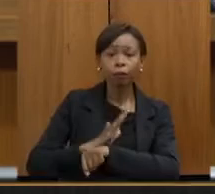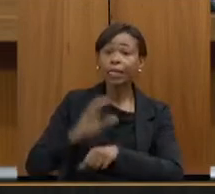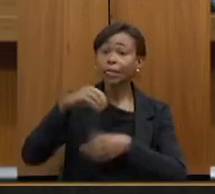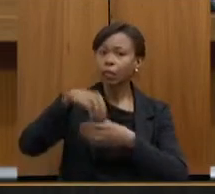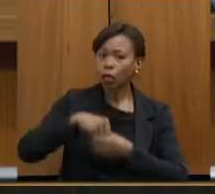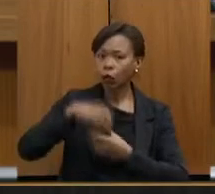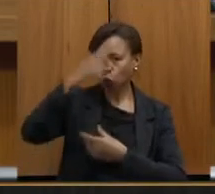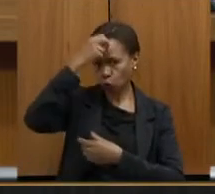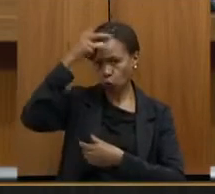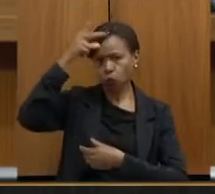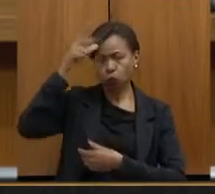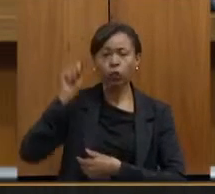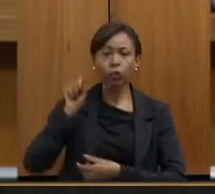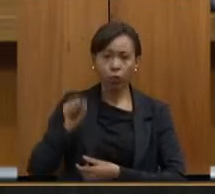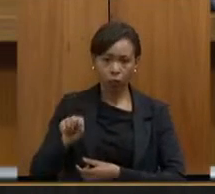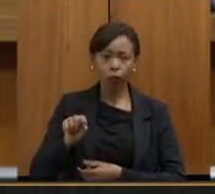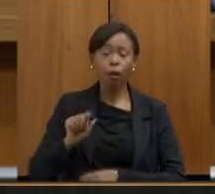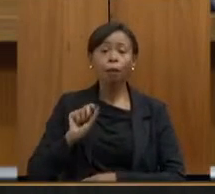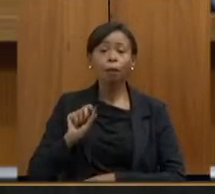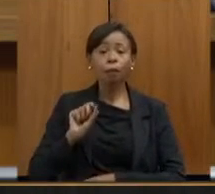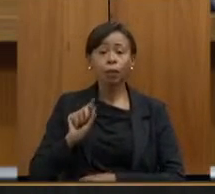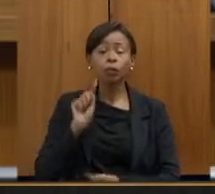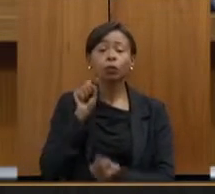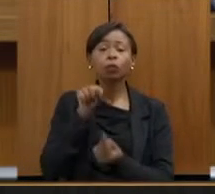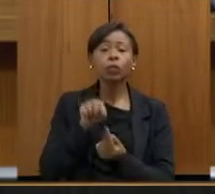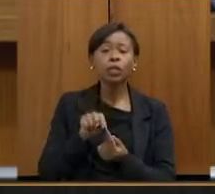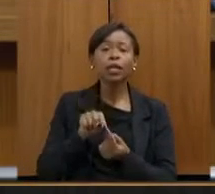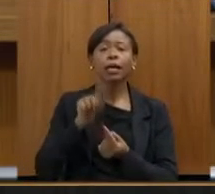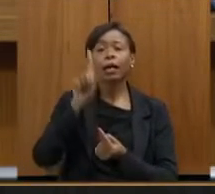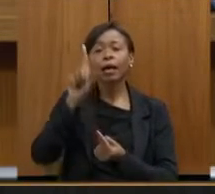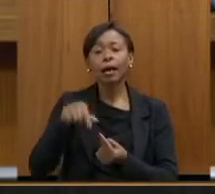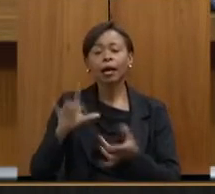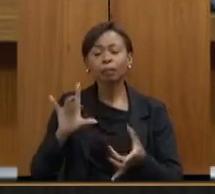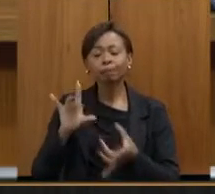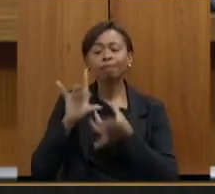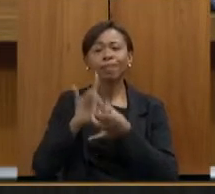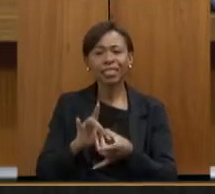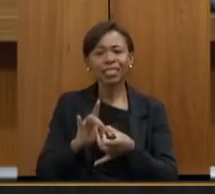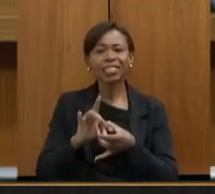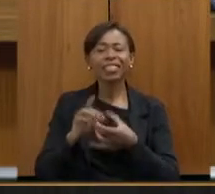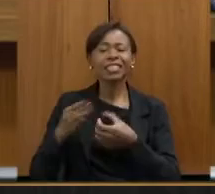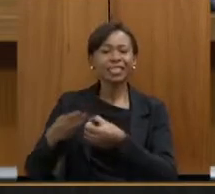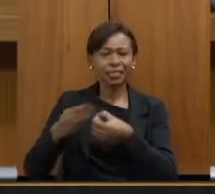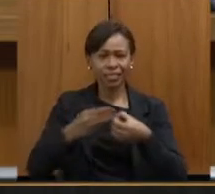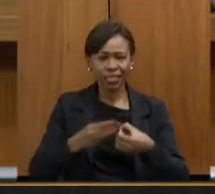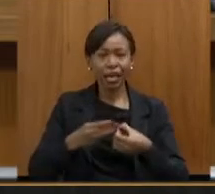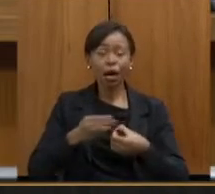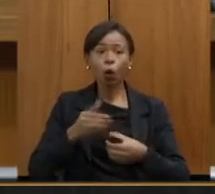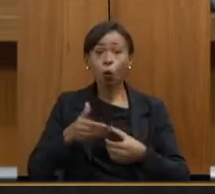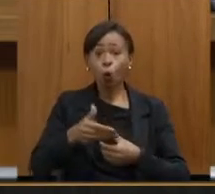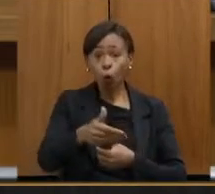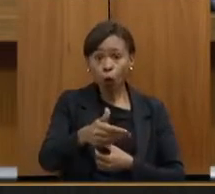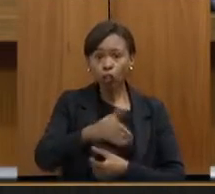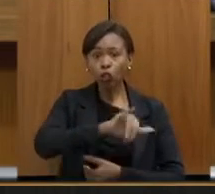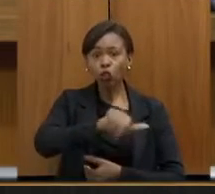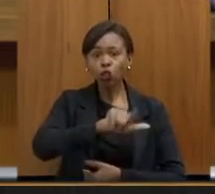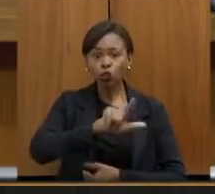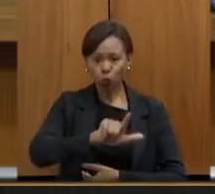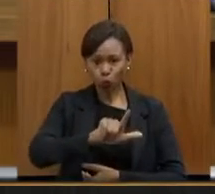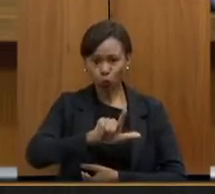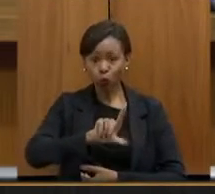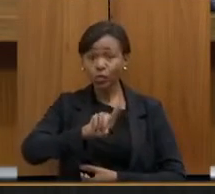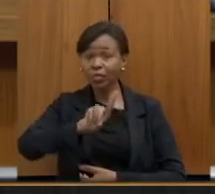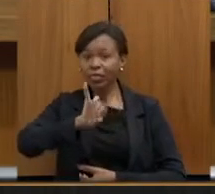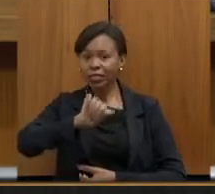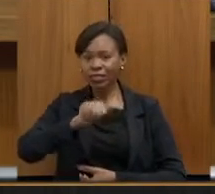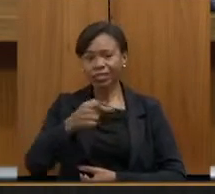municipais que são tidas como as nossas conexões metropolitanas. O próximo vai ser realizado agora em julho, no dia 7, deixo o convite